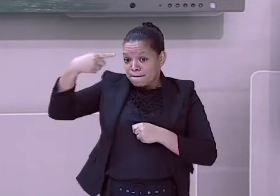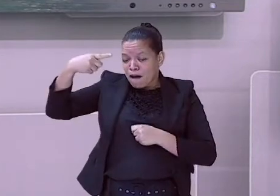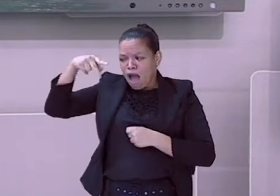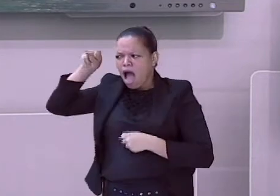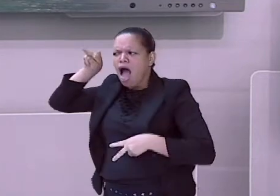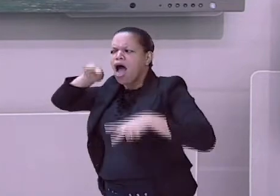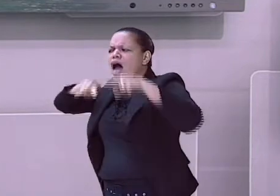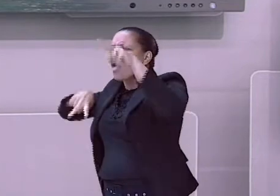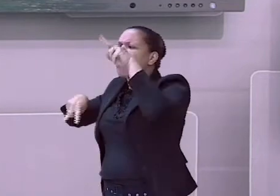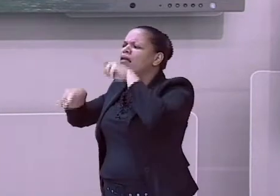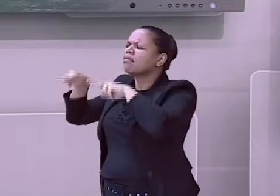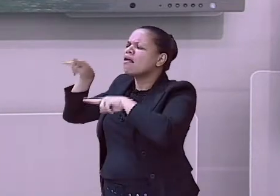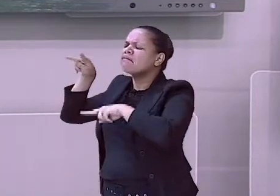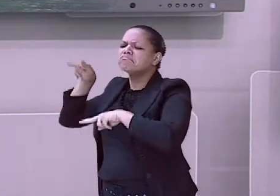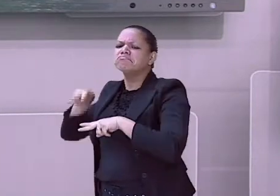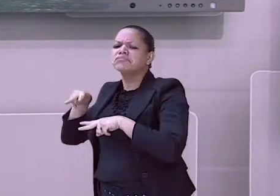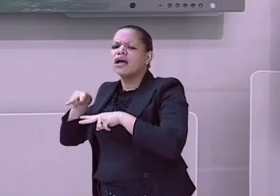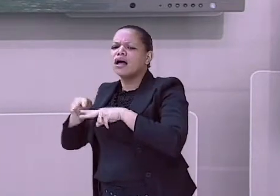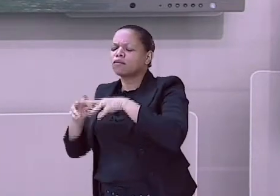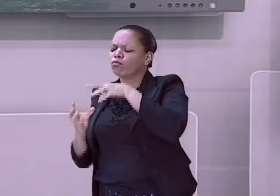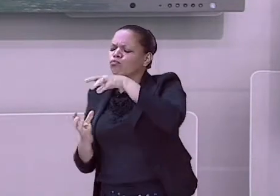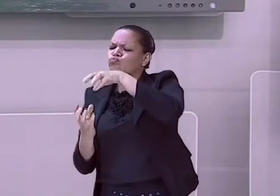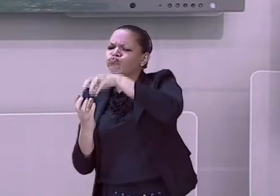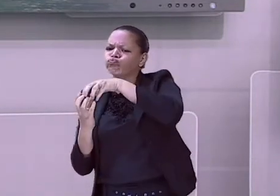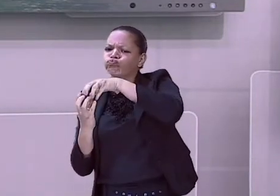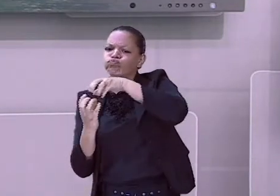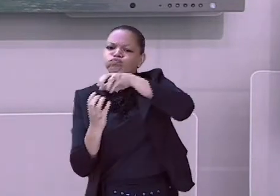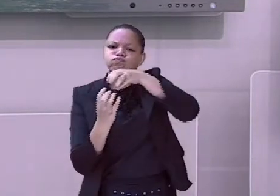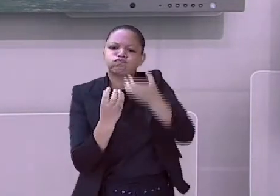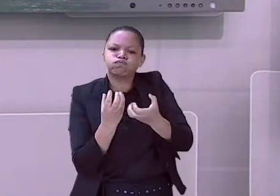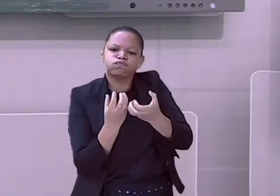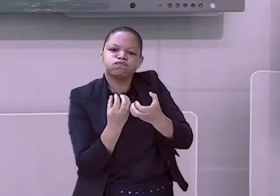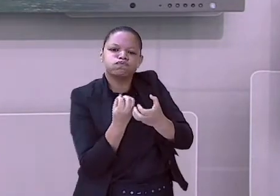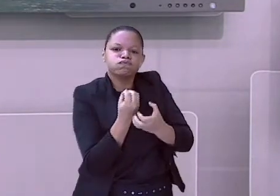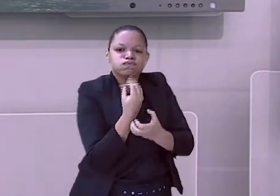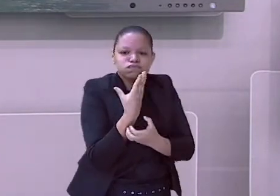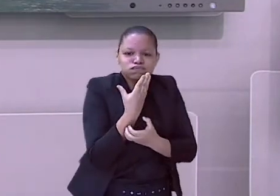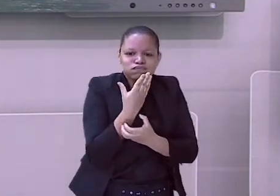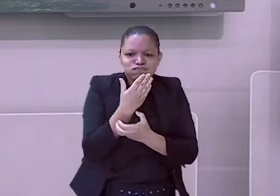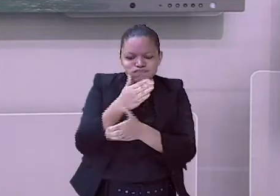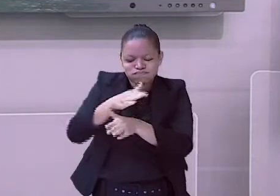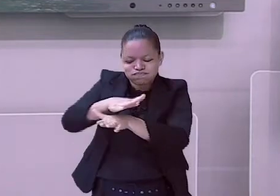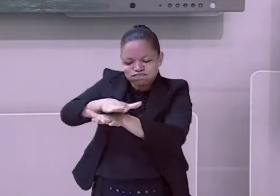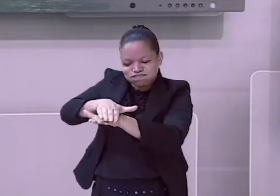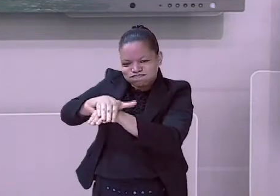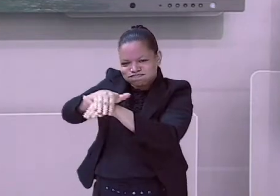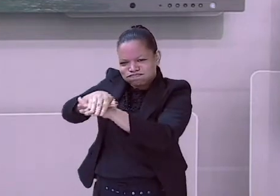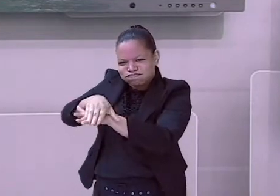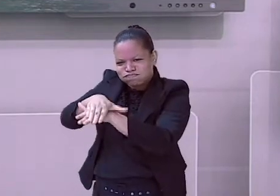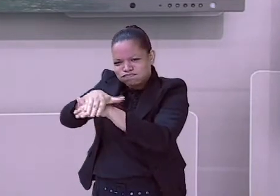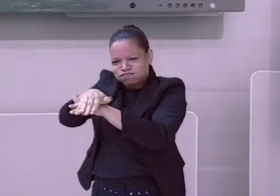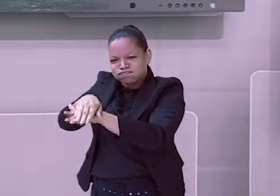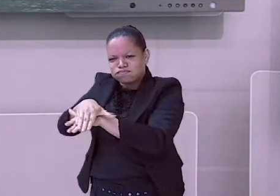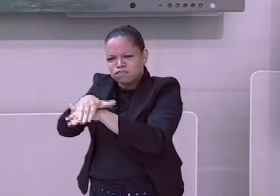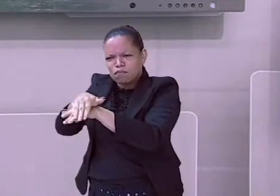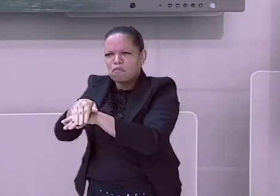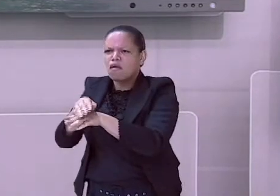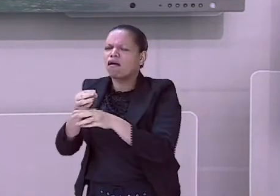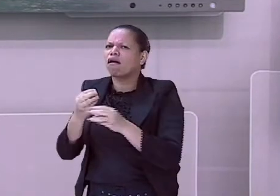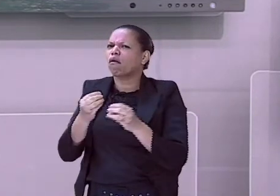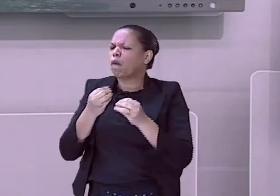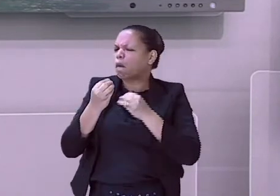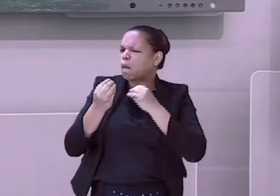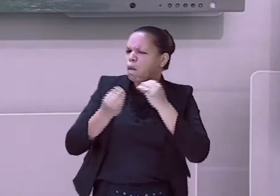texto detalhes, passo a passo, como acontece esse nascimento, como que as tartarugas chegam